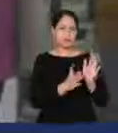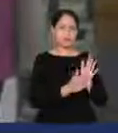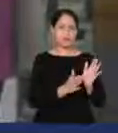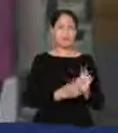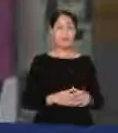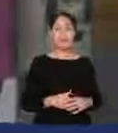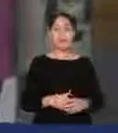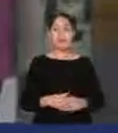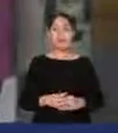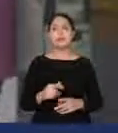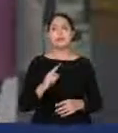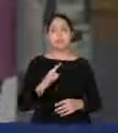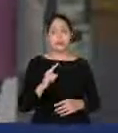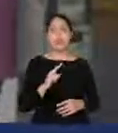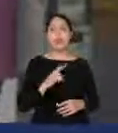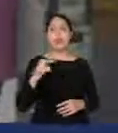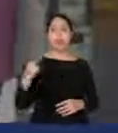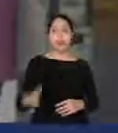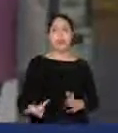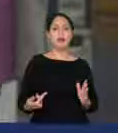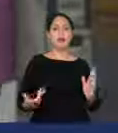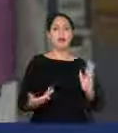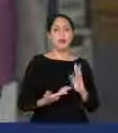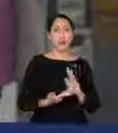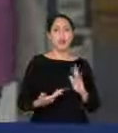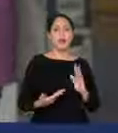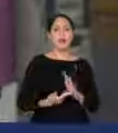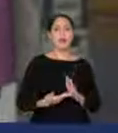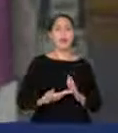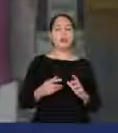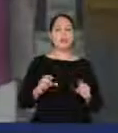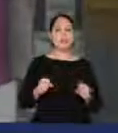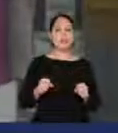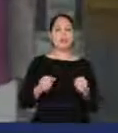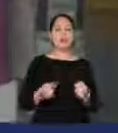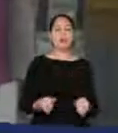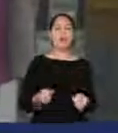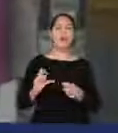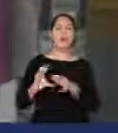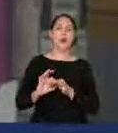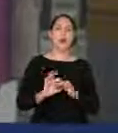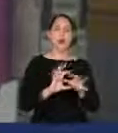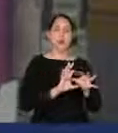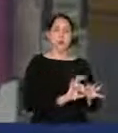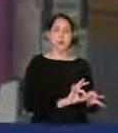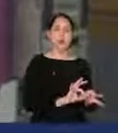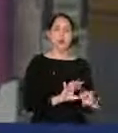presidente, para a redução do preço da tarifa,